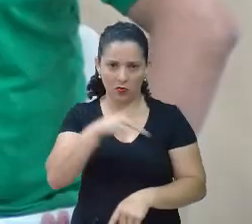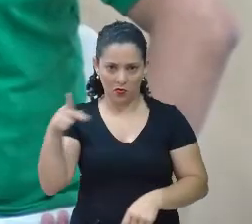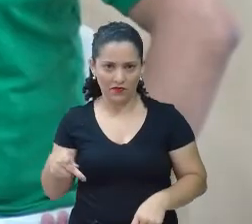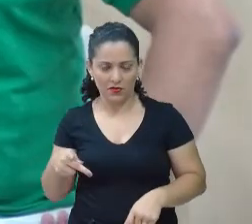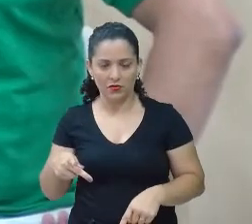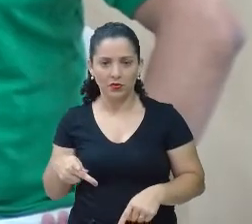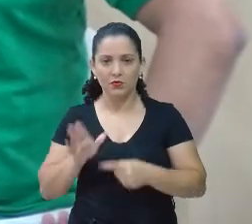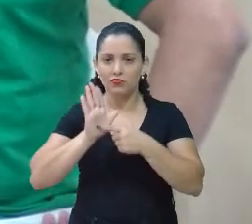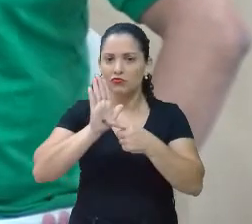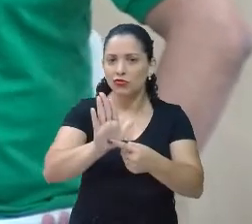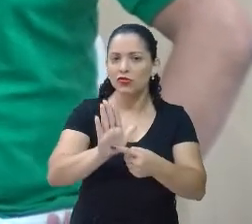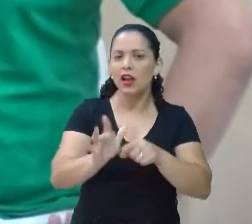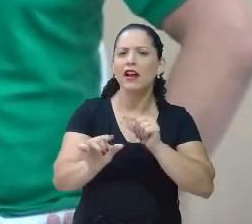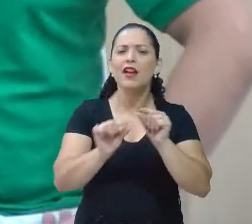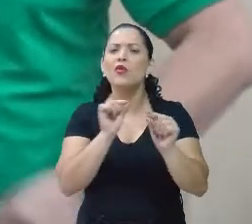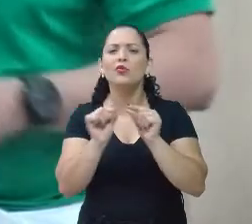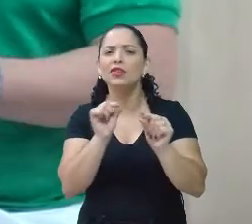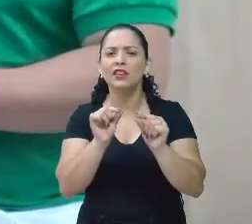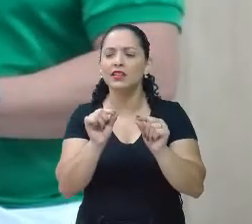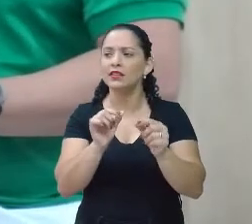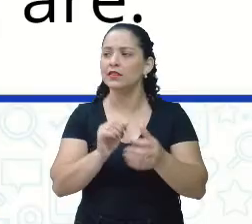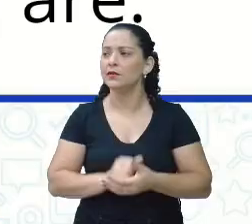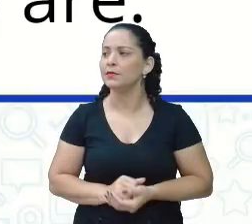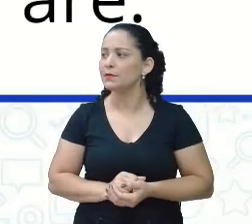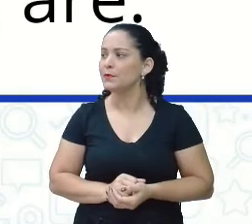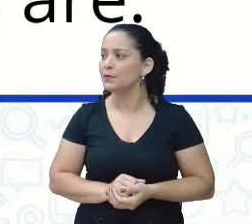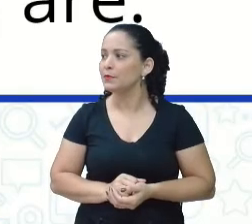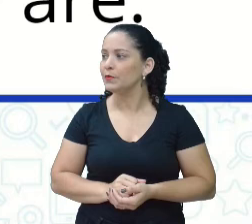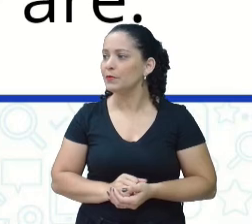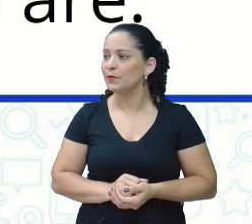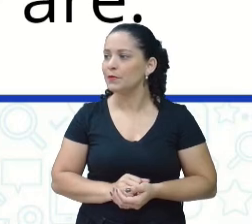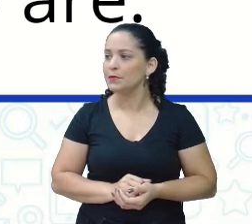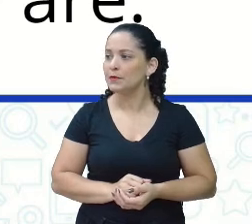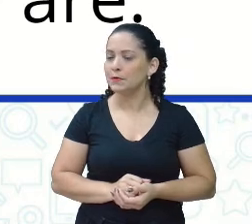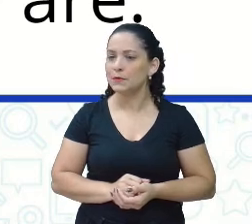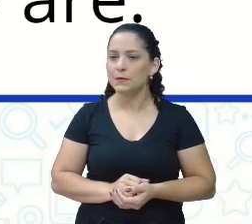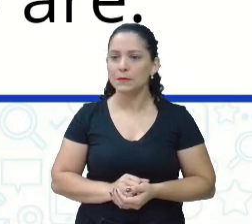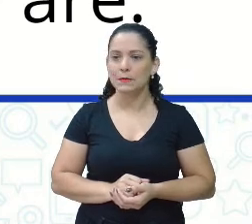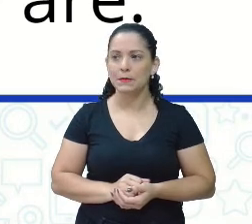são perguntas de... Não, you pass.